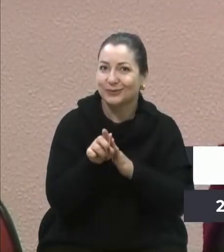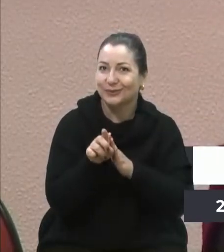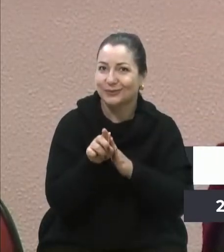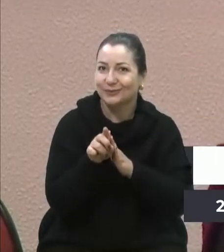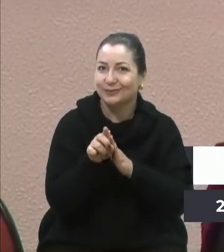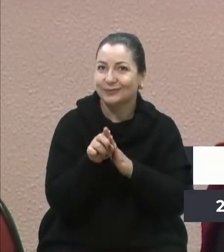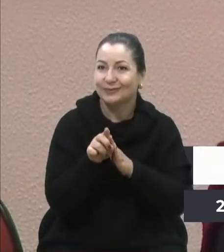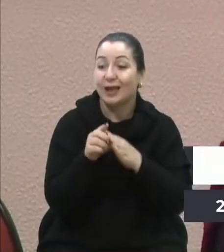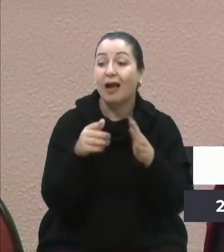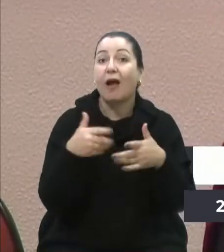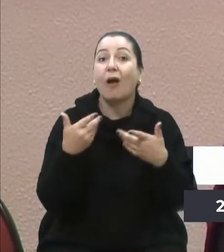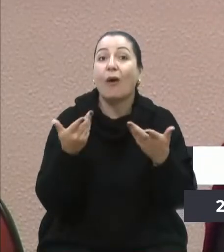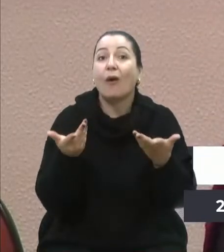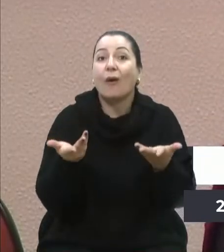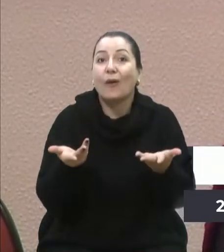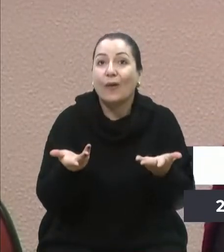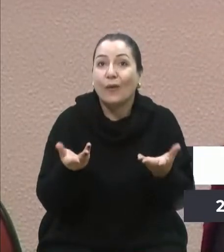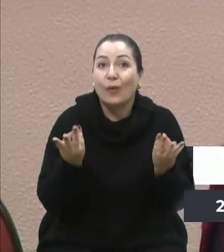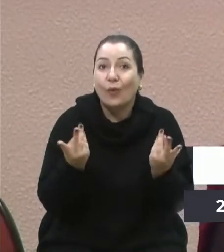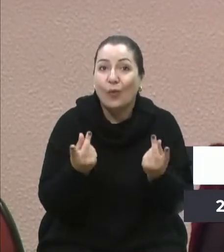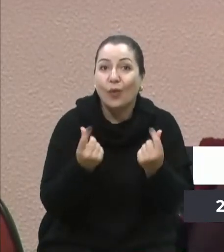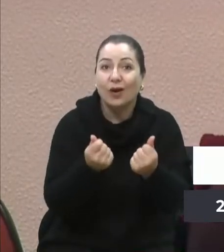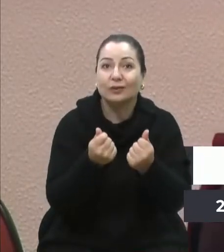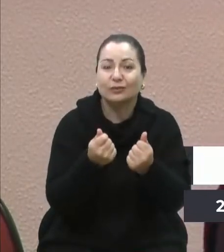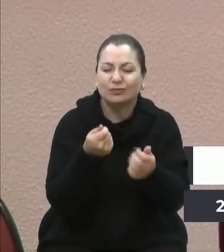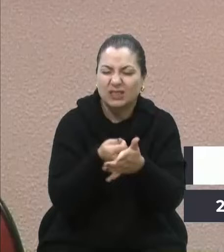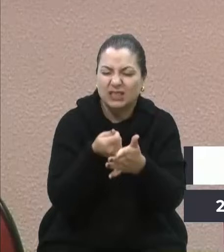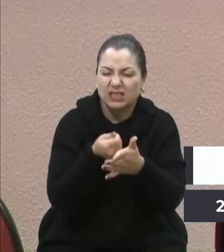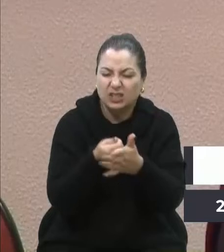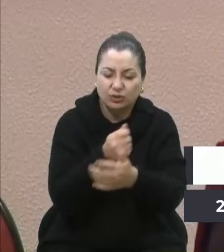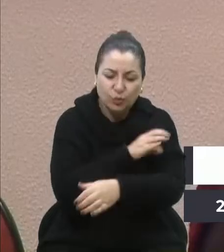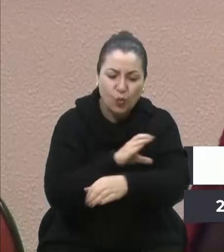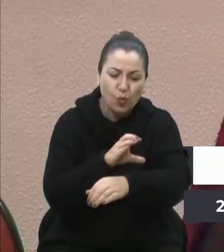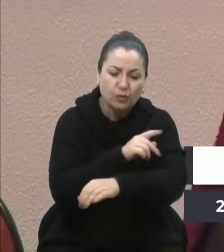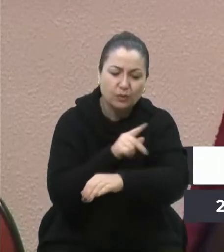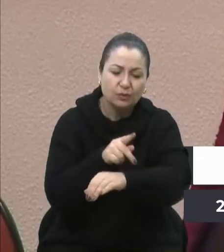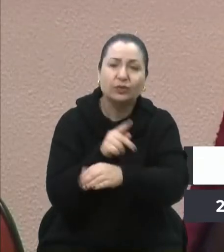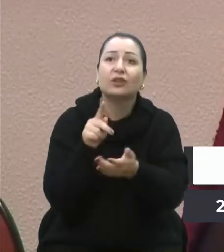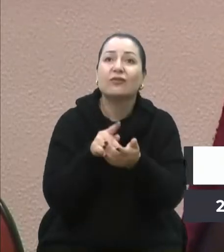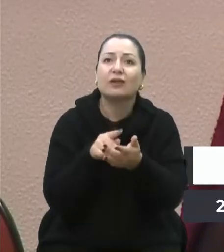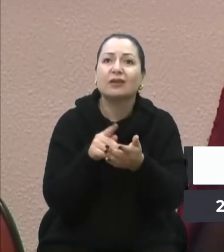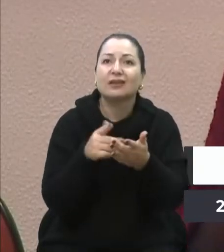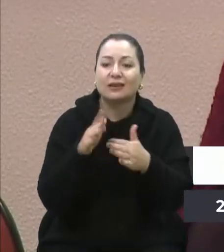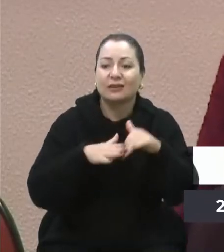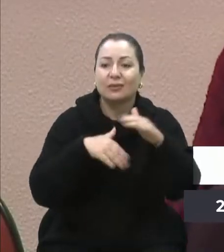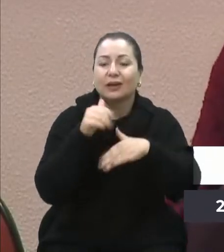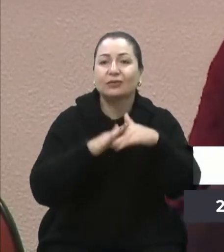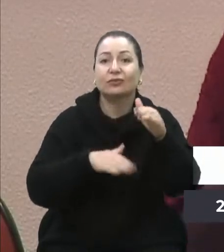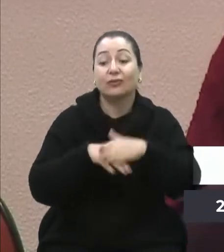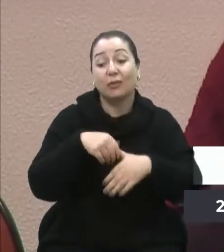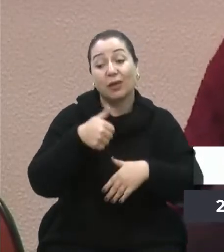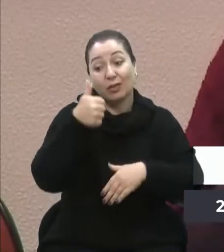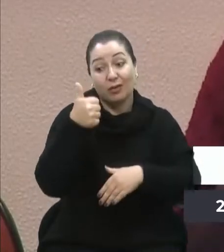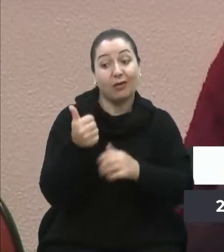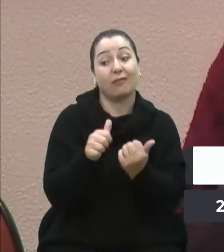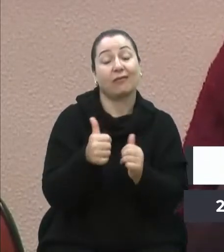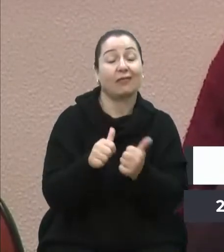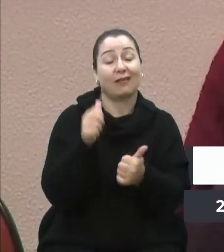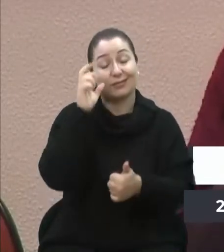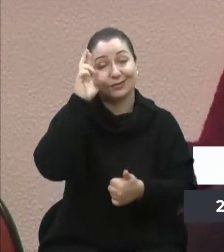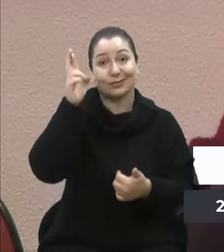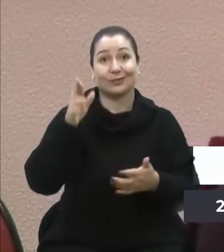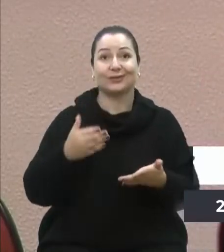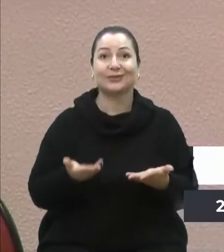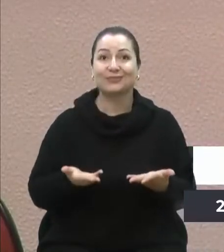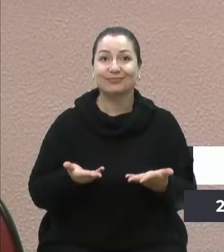que ponto exigir o curso de pedagogia vai, de fato, na prática, melhorar e qualificar as direções?